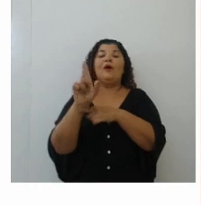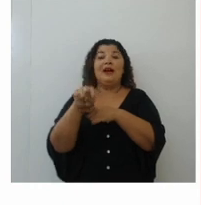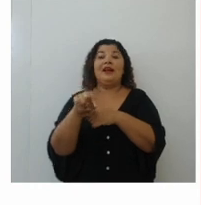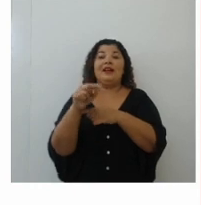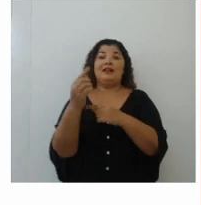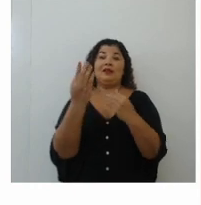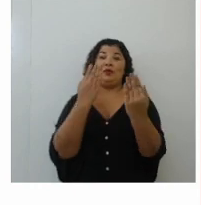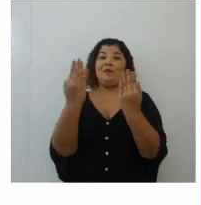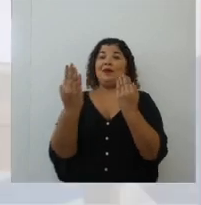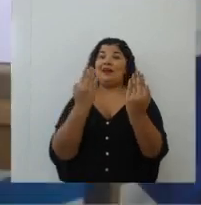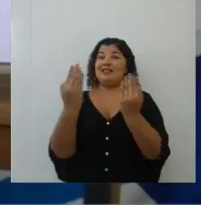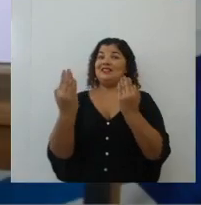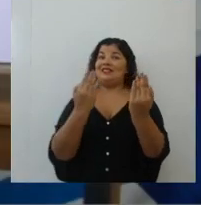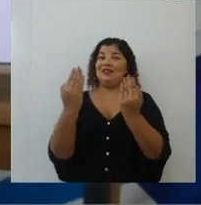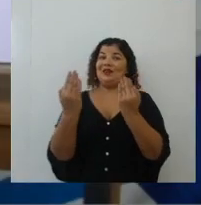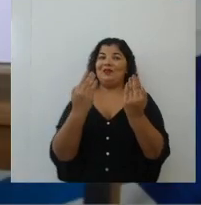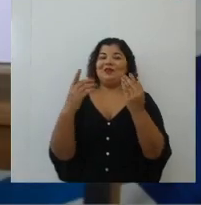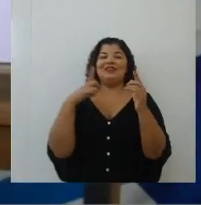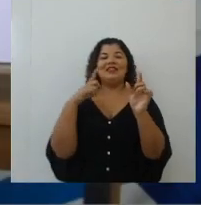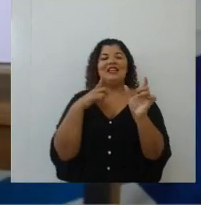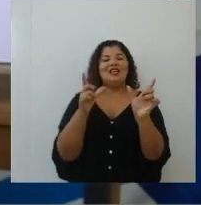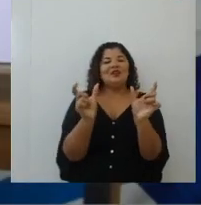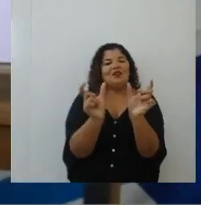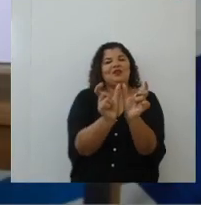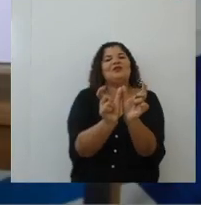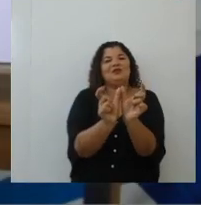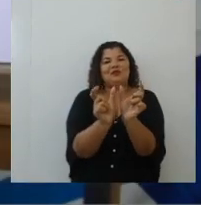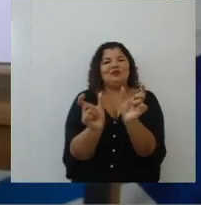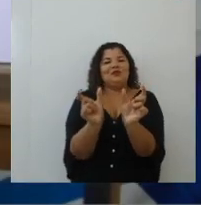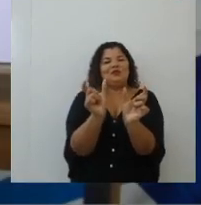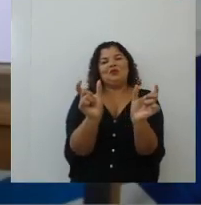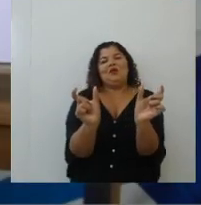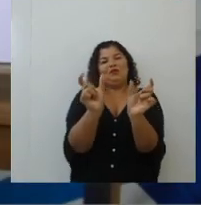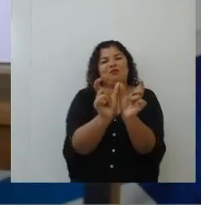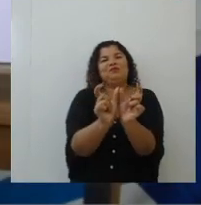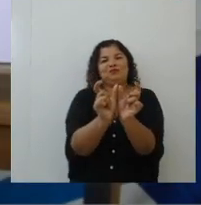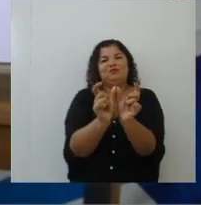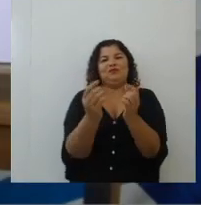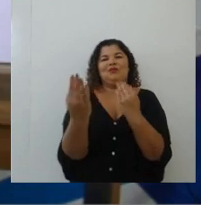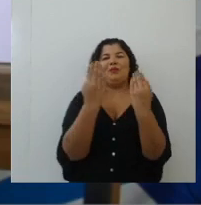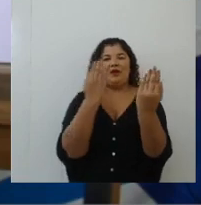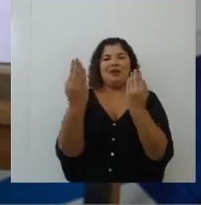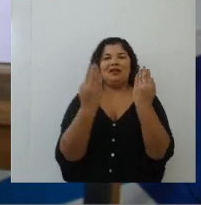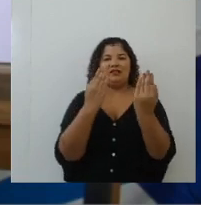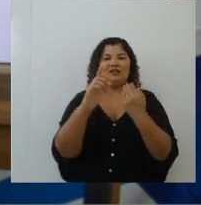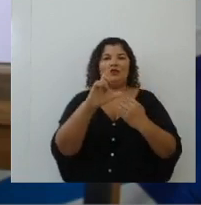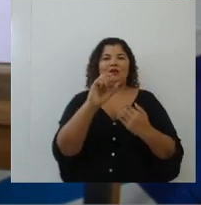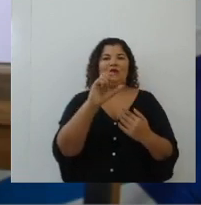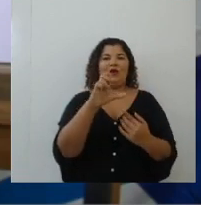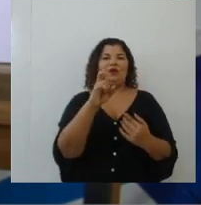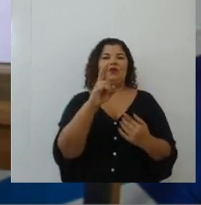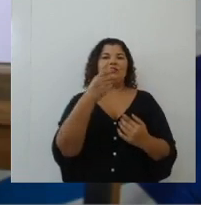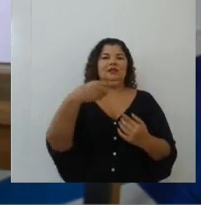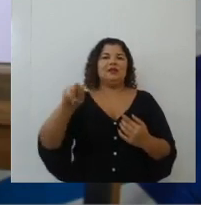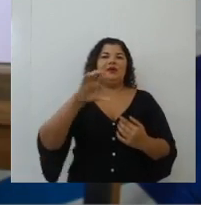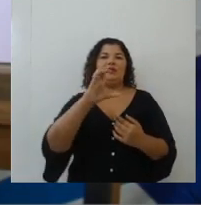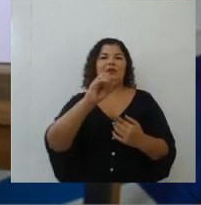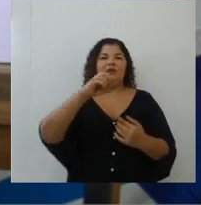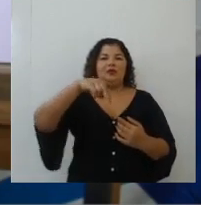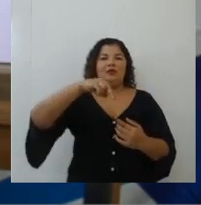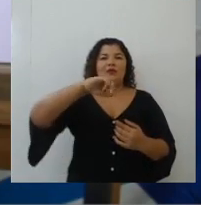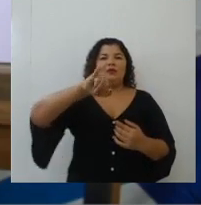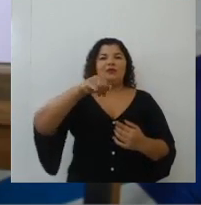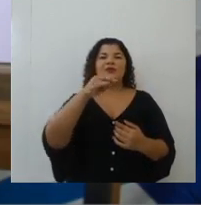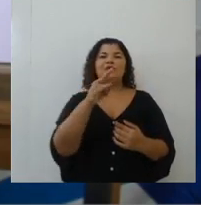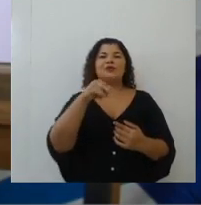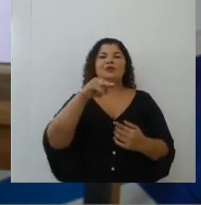uma locução conjuntiva. Perceba? Luiz, eu vou voltar ali para a metáfora, só para mostrar uma diferença para vocês. Se eu dissesse